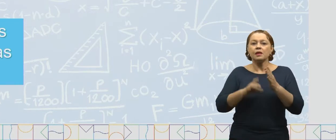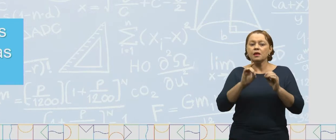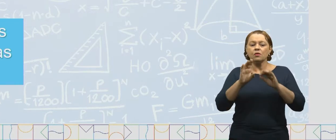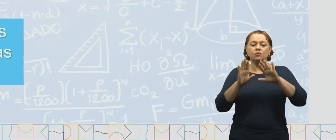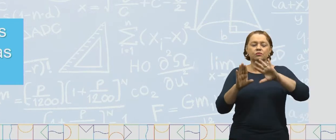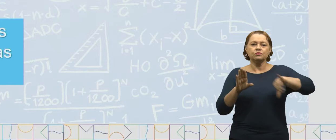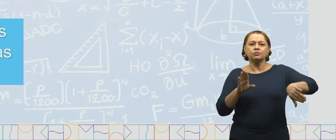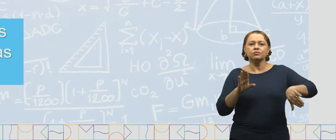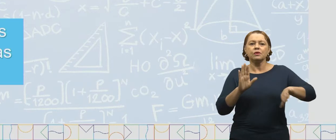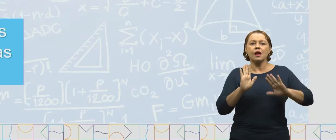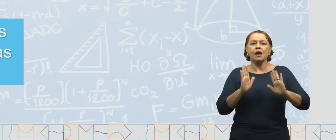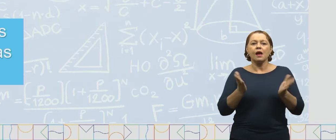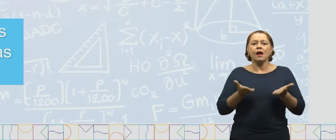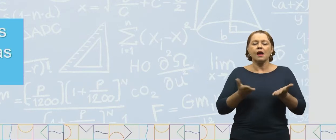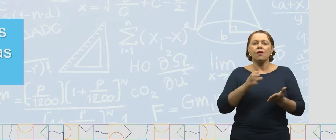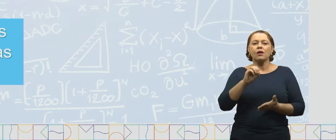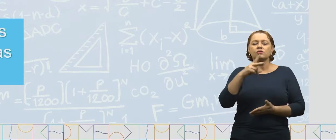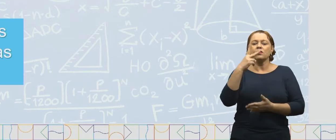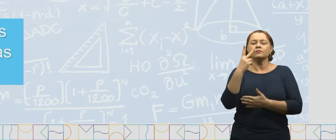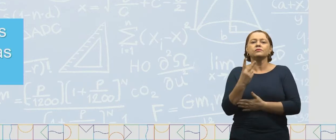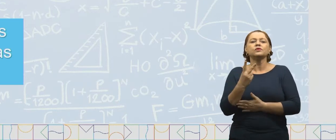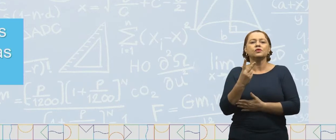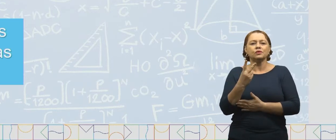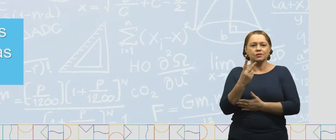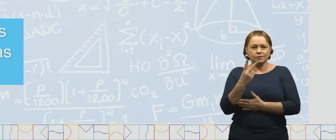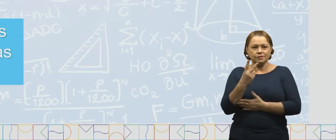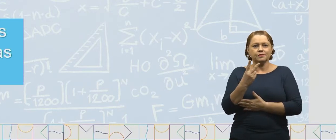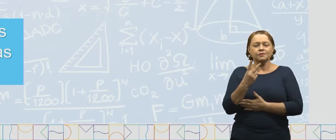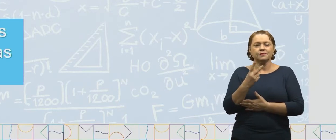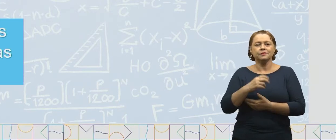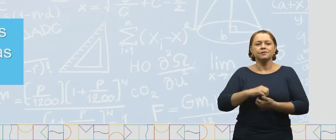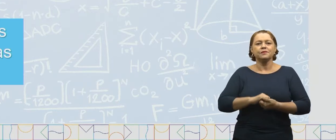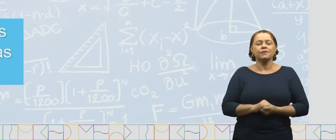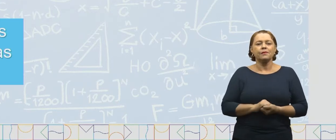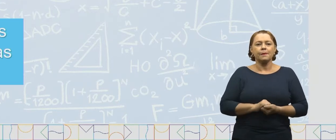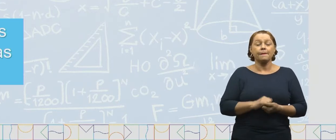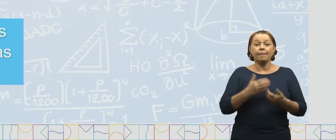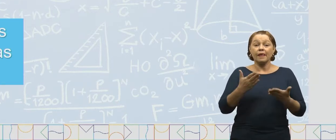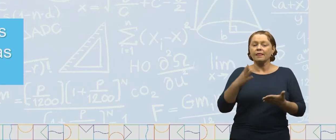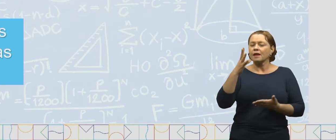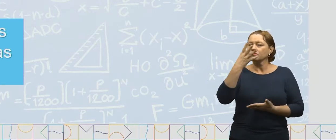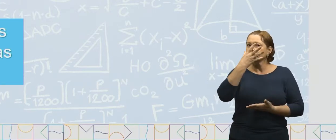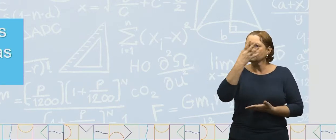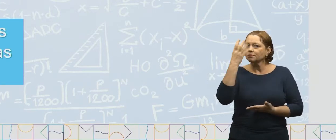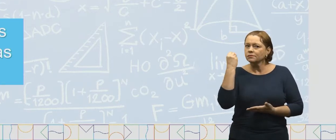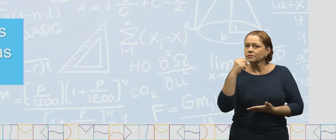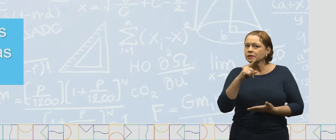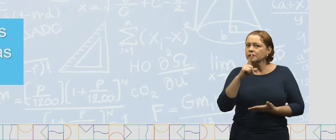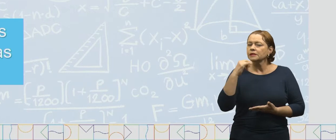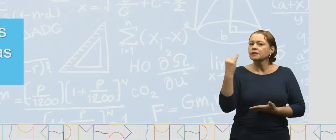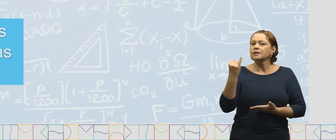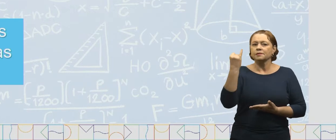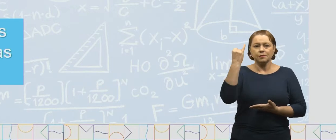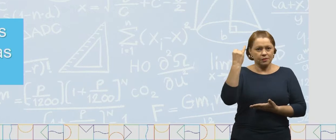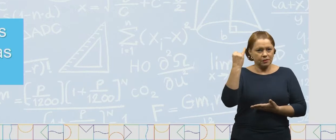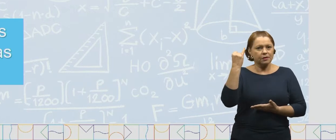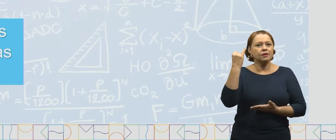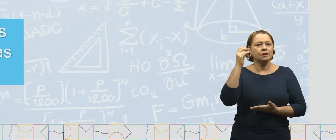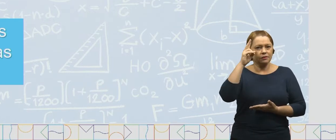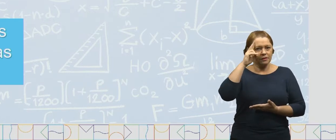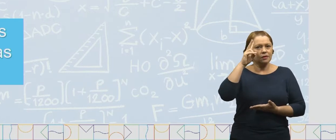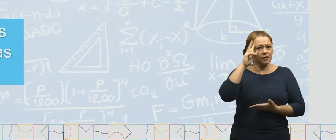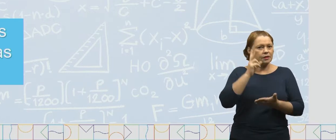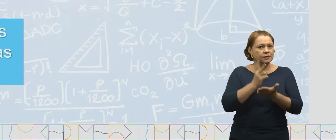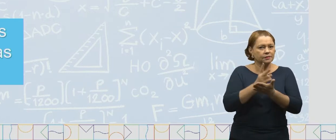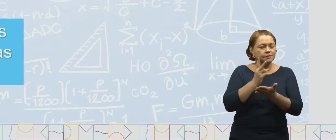e passa a ser 2 na unidade seguinte. Então não se esqueça disso, é muito importante.